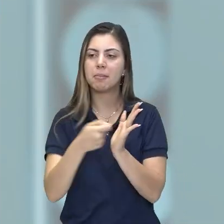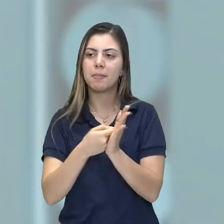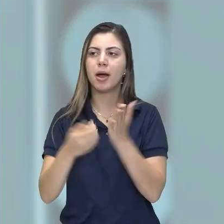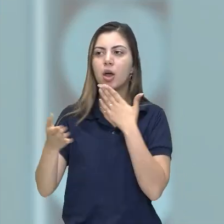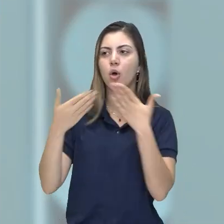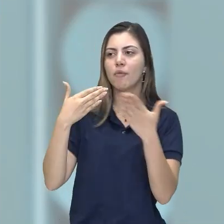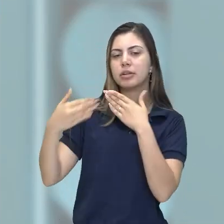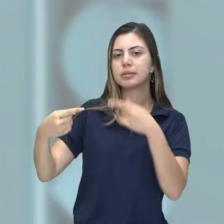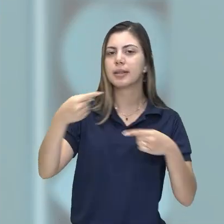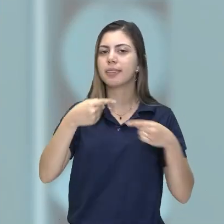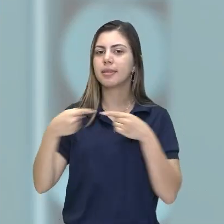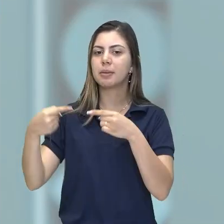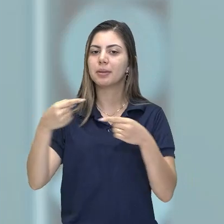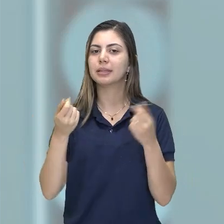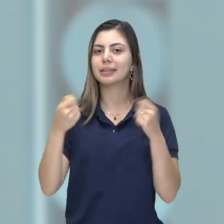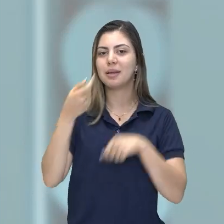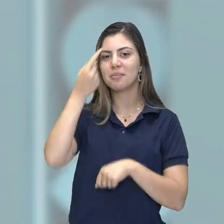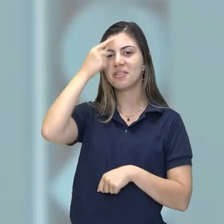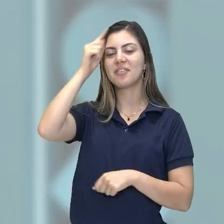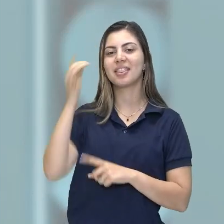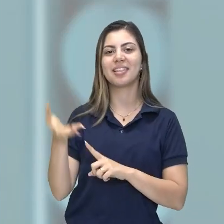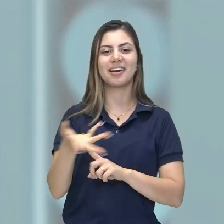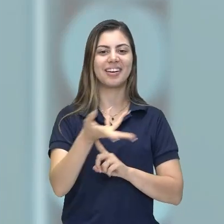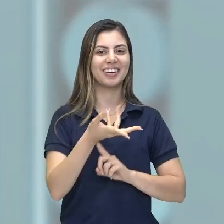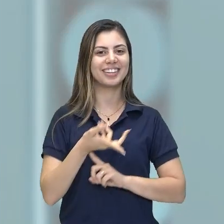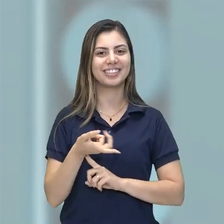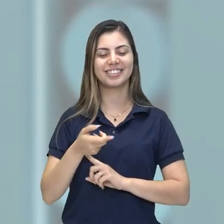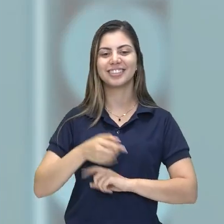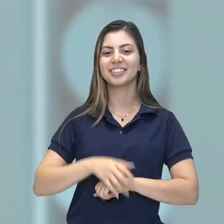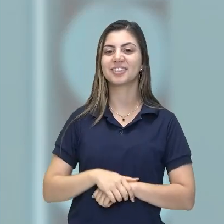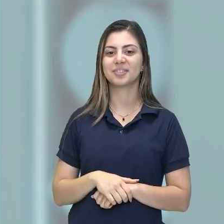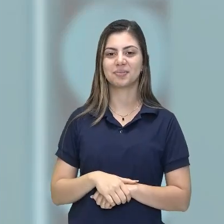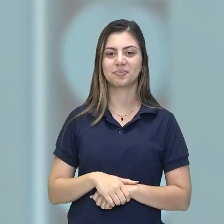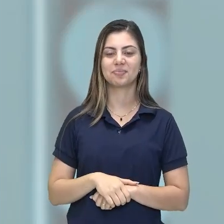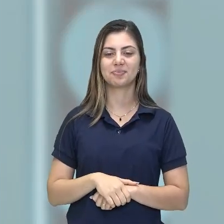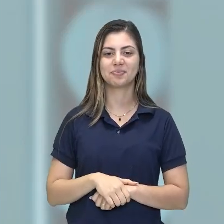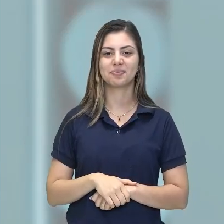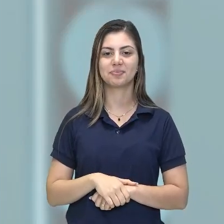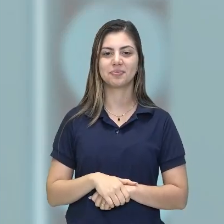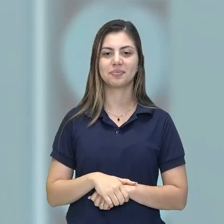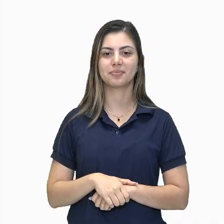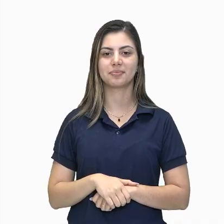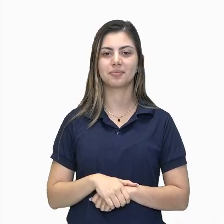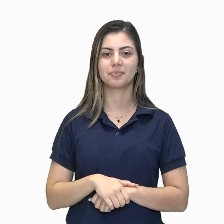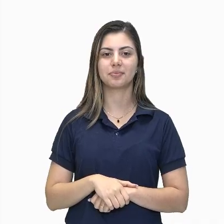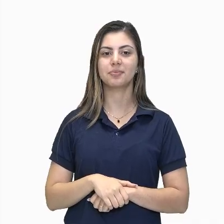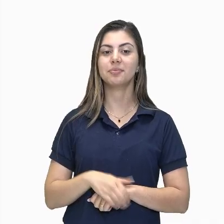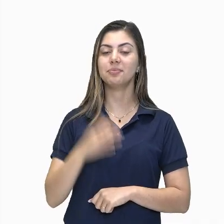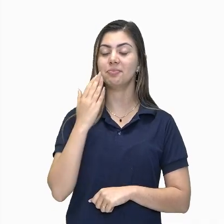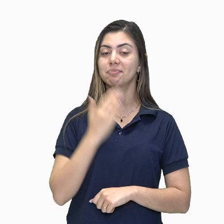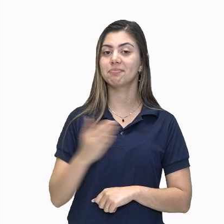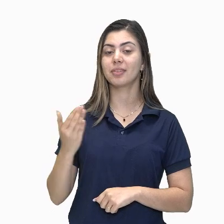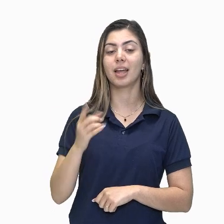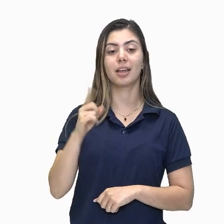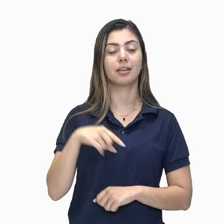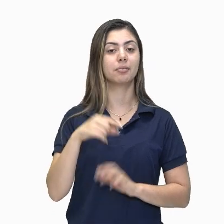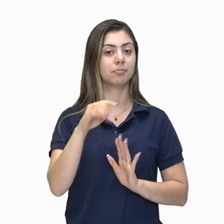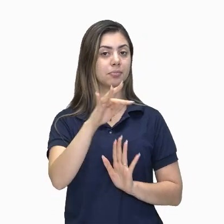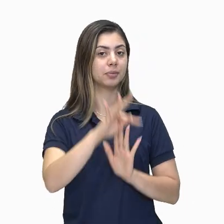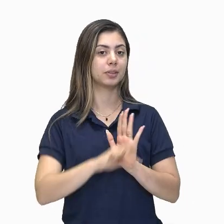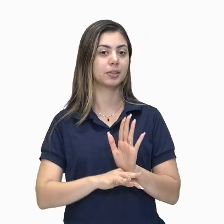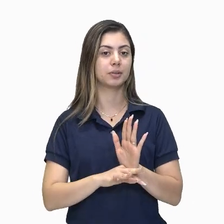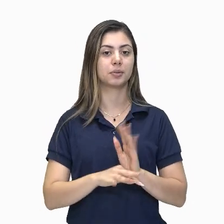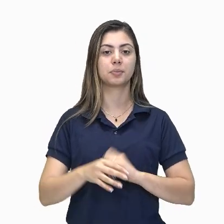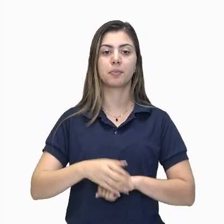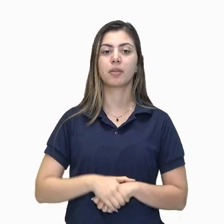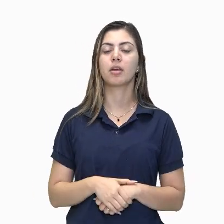debatendo, para essa criação artística ser mais evidente. Agora observem comigo o Ode ao Burguês, que